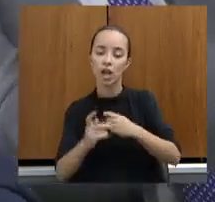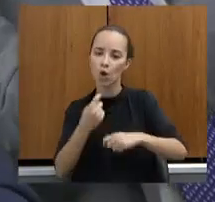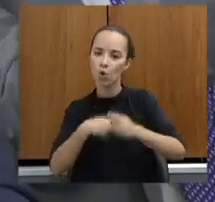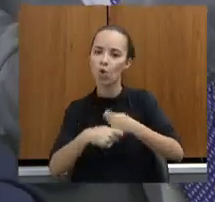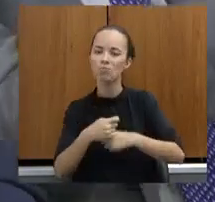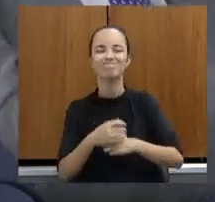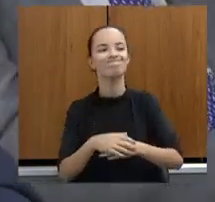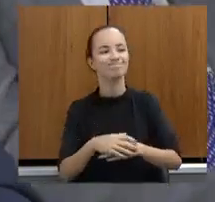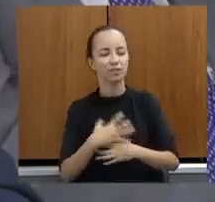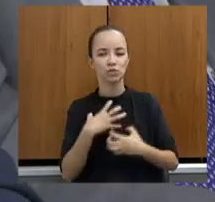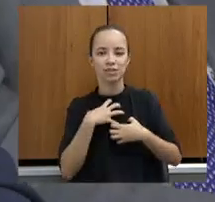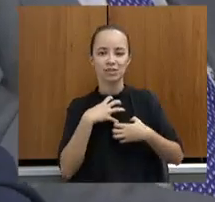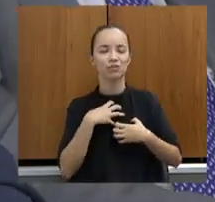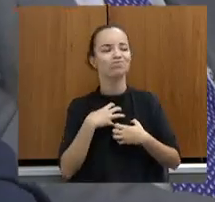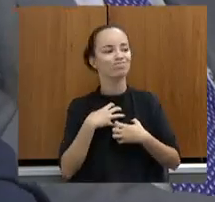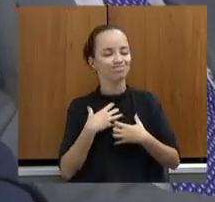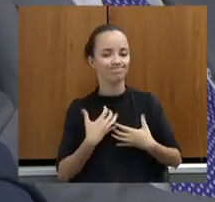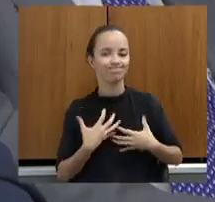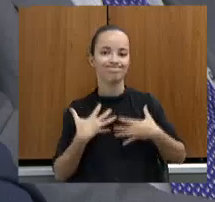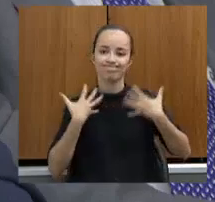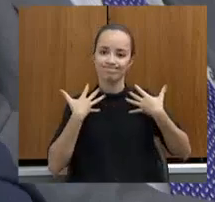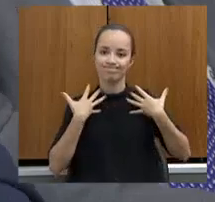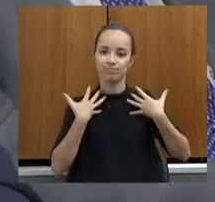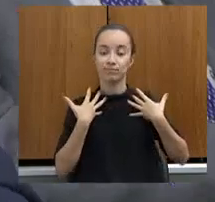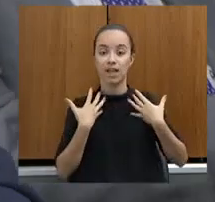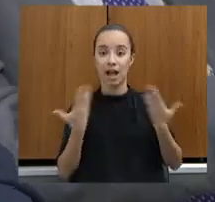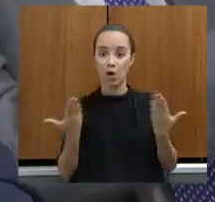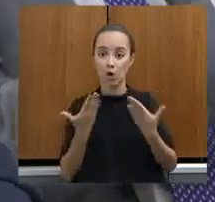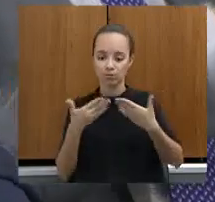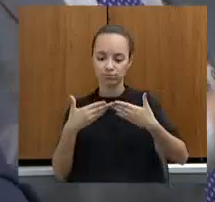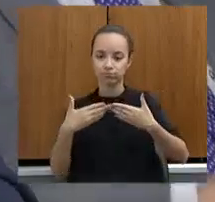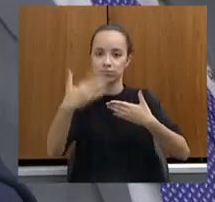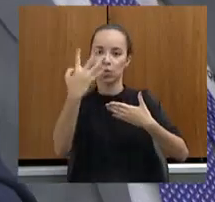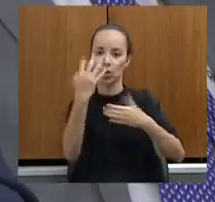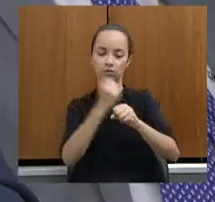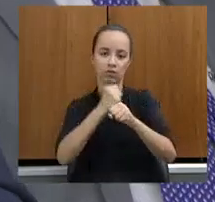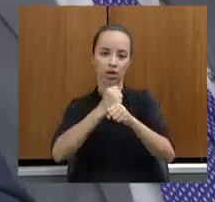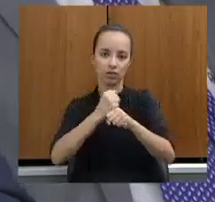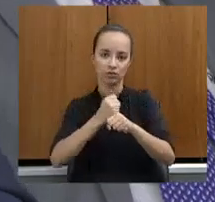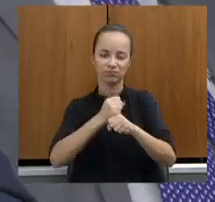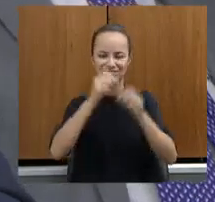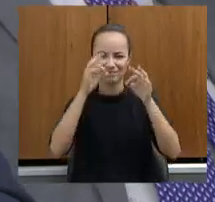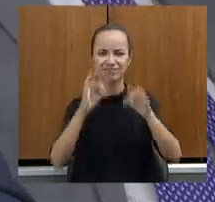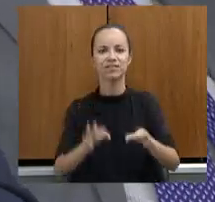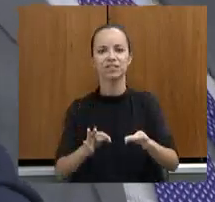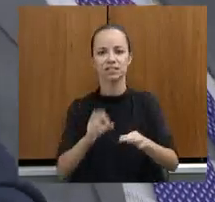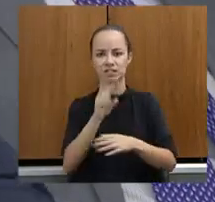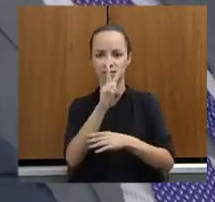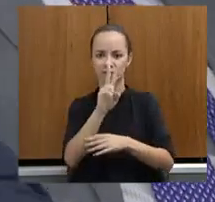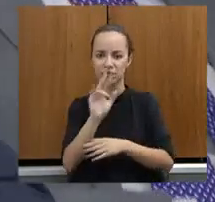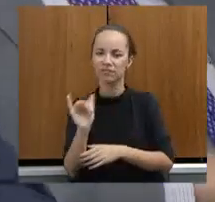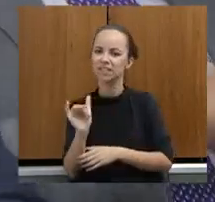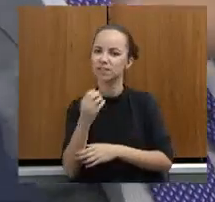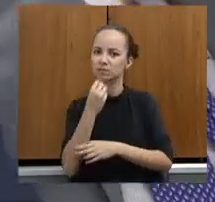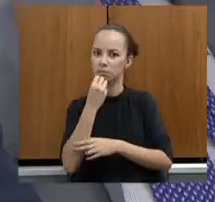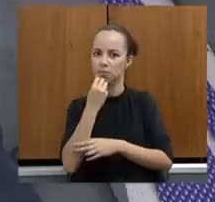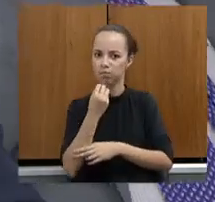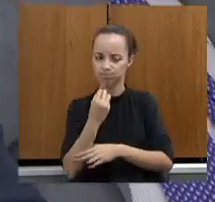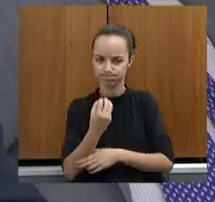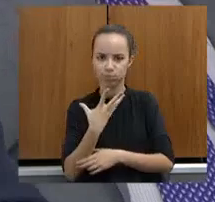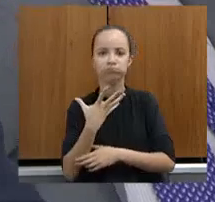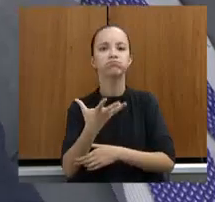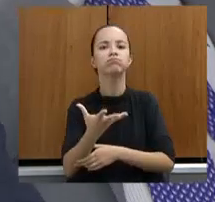a pena e como valeu teremos umas quatro anos quatro anos que com certeza será efetivamente